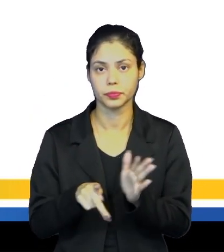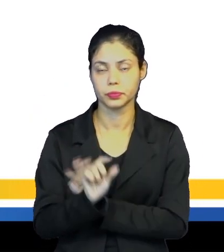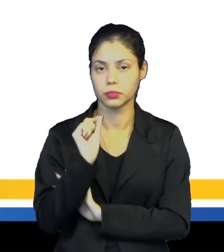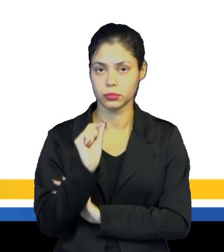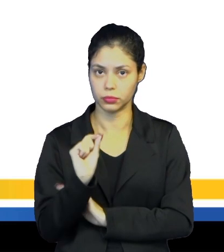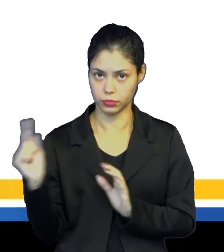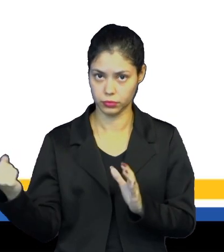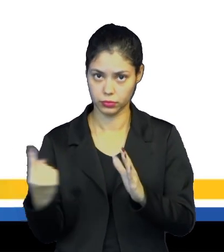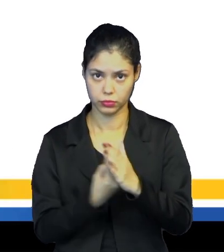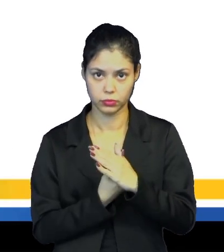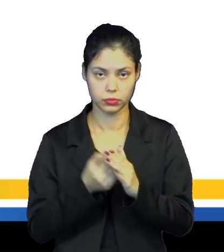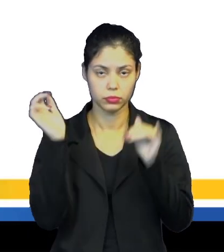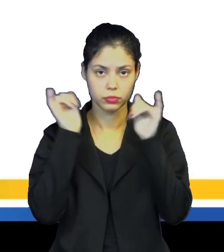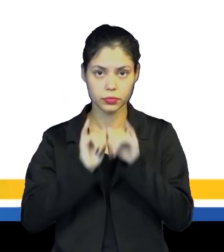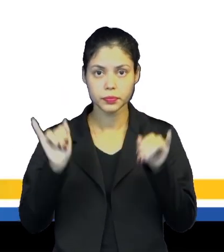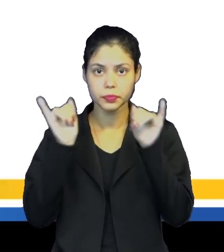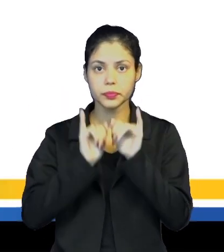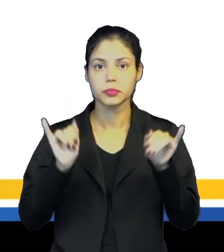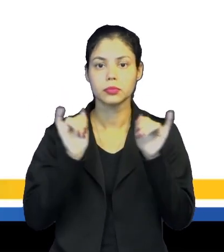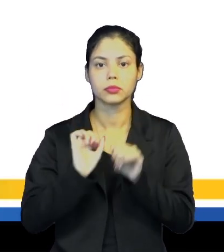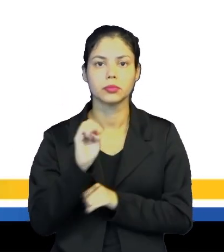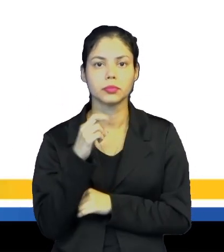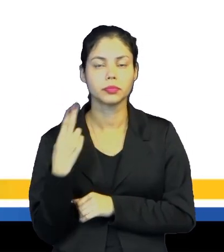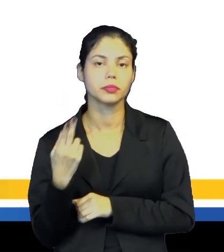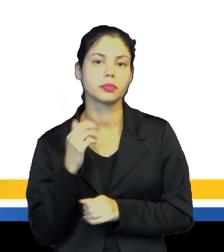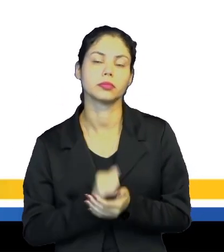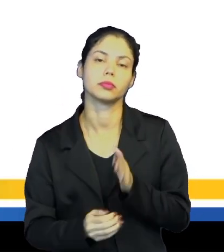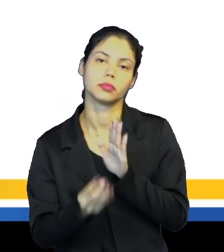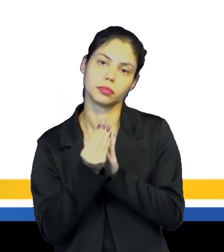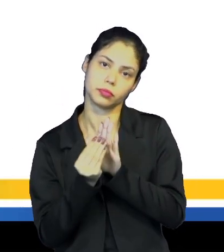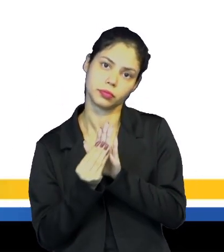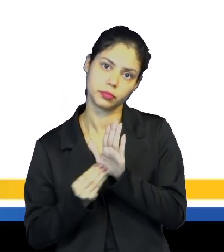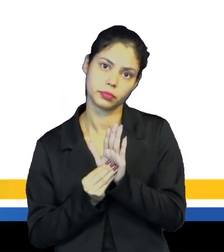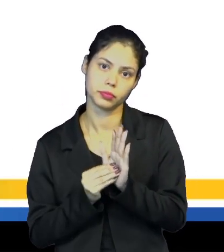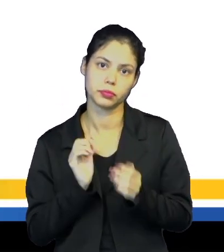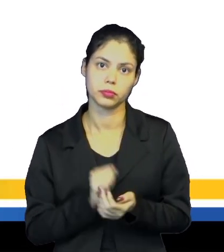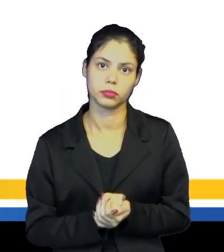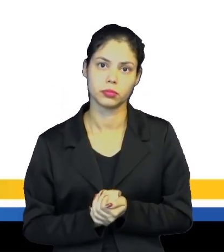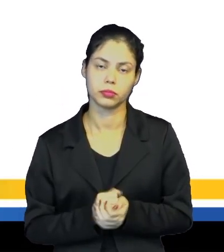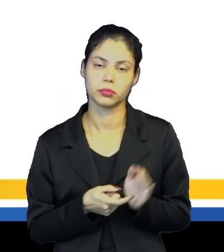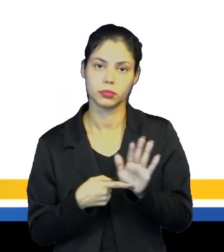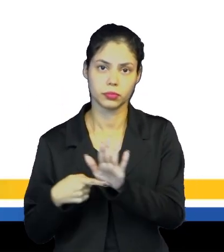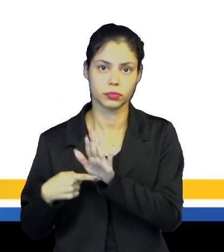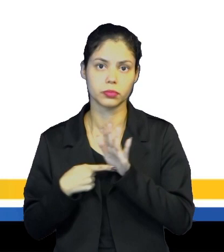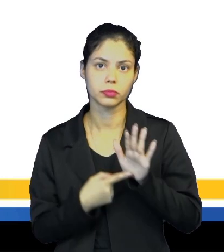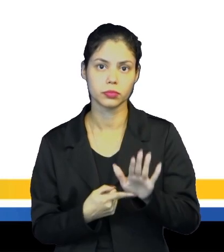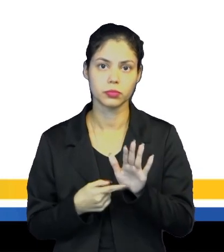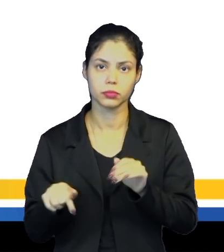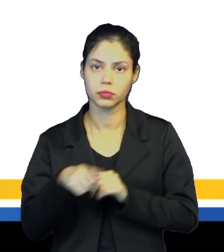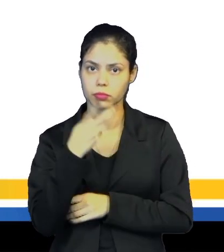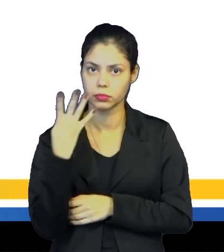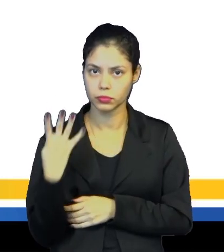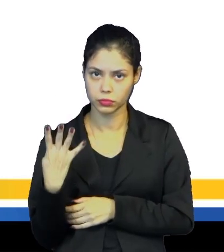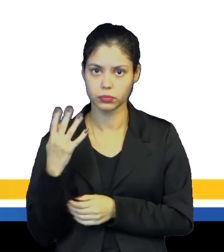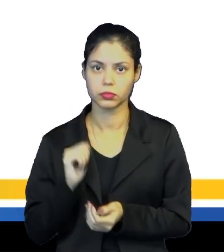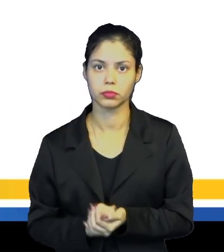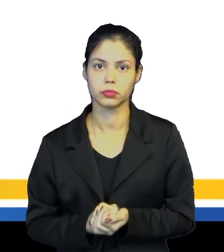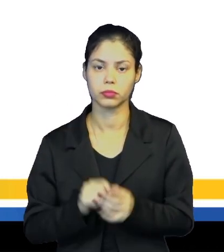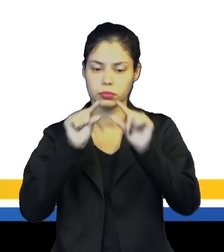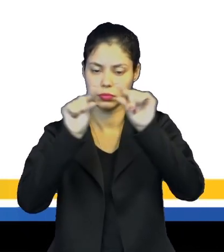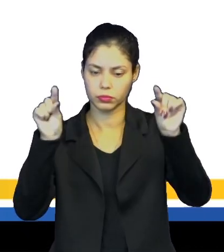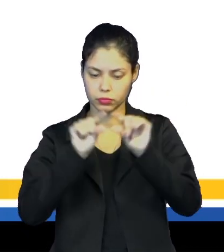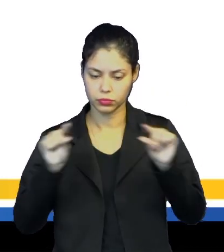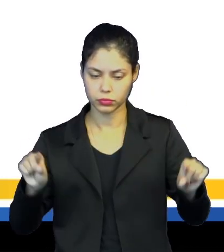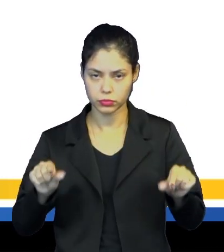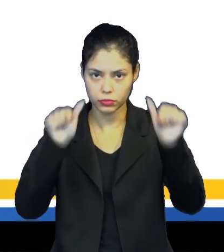inserimos as informações, ou seja, os dados. para indicar a quantidade de linhas